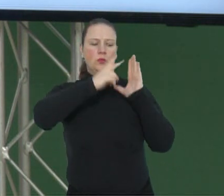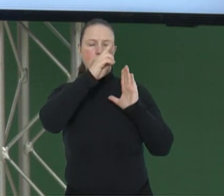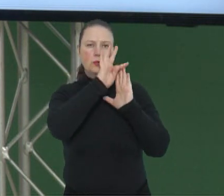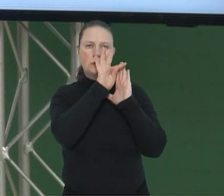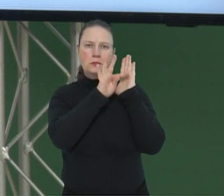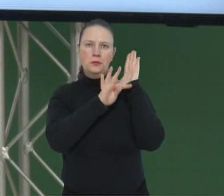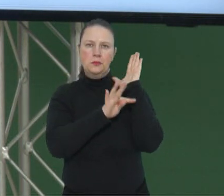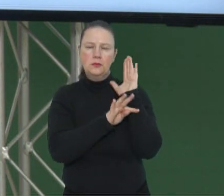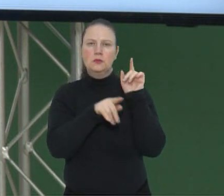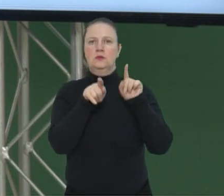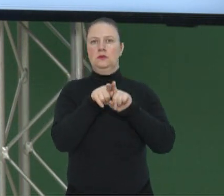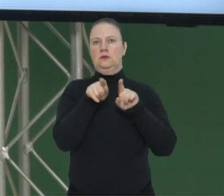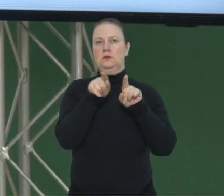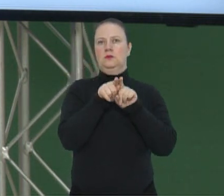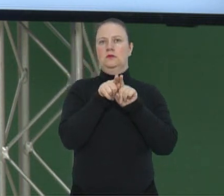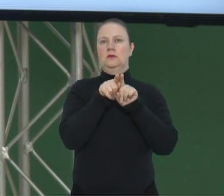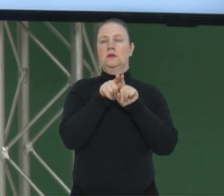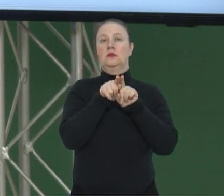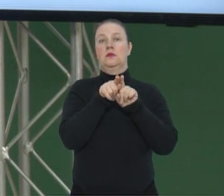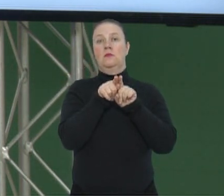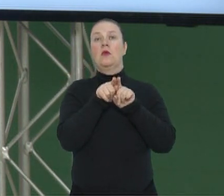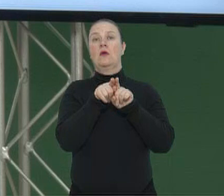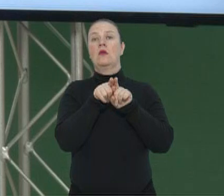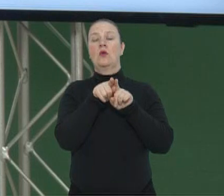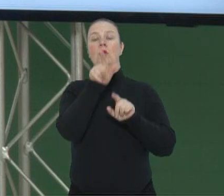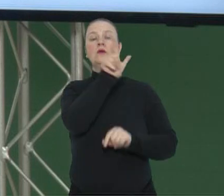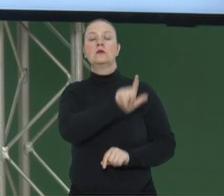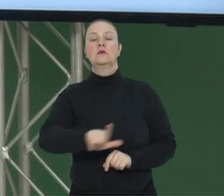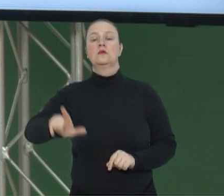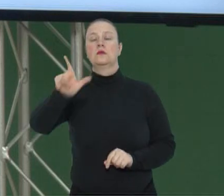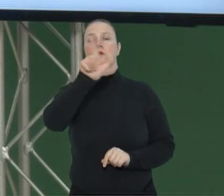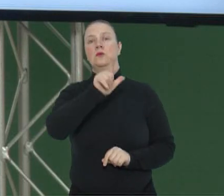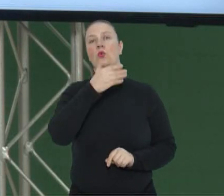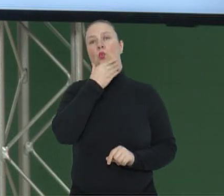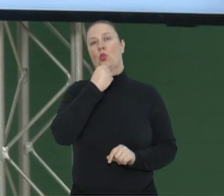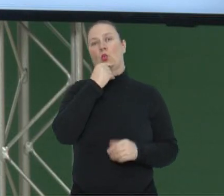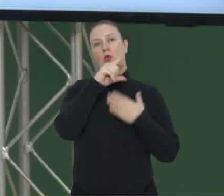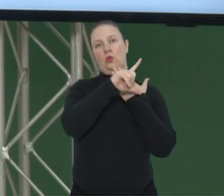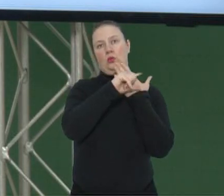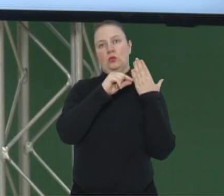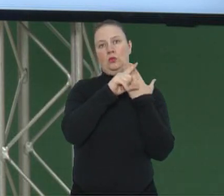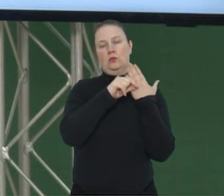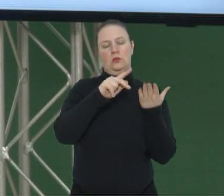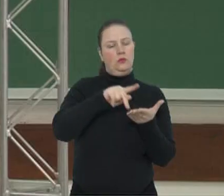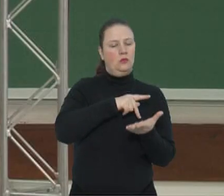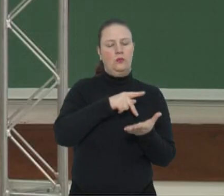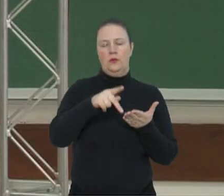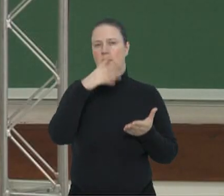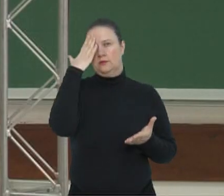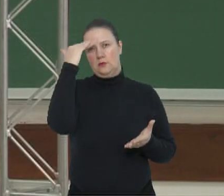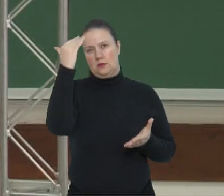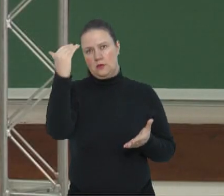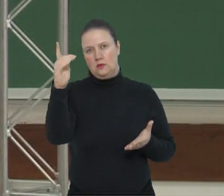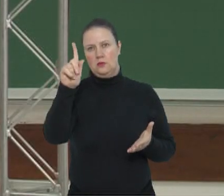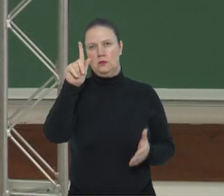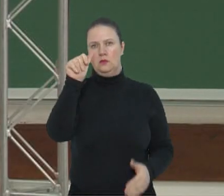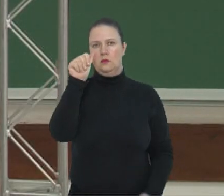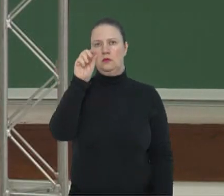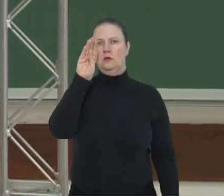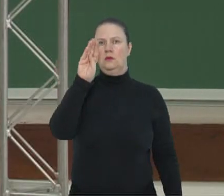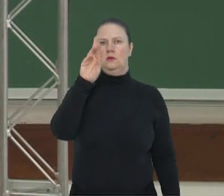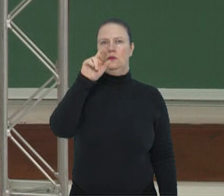entramos nessa esfera de Gabriel Garcia Marques, né, um poeta renomado da nossa literatura